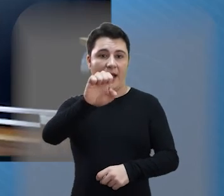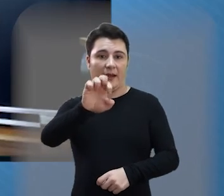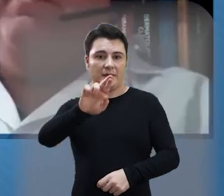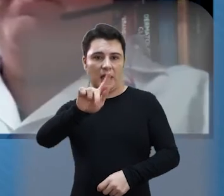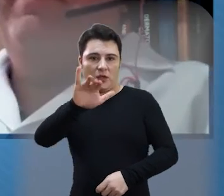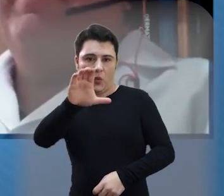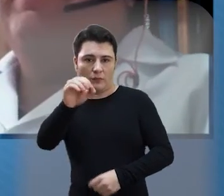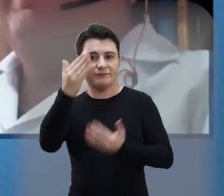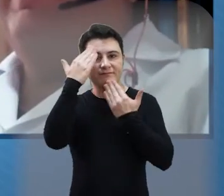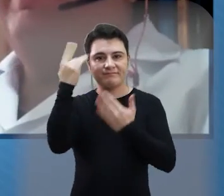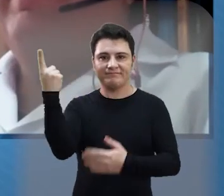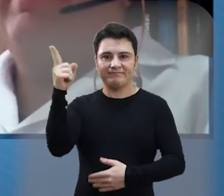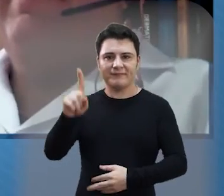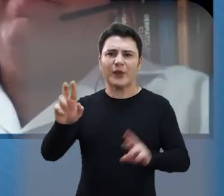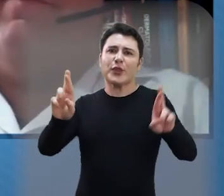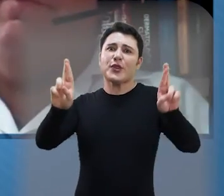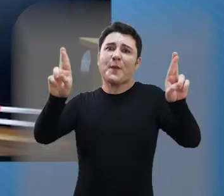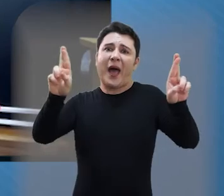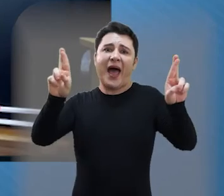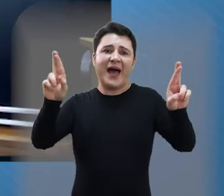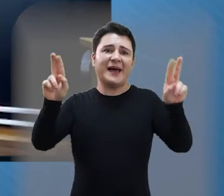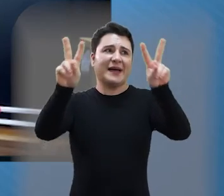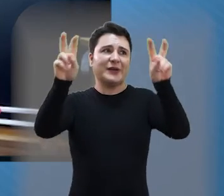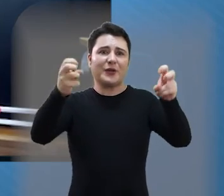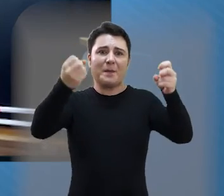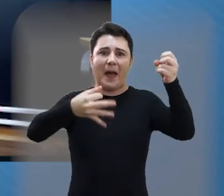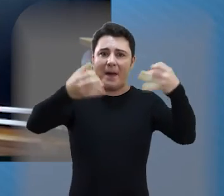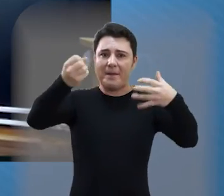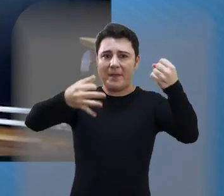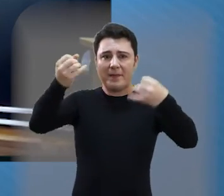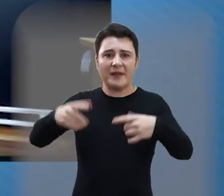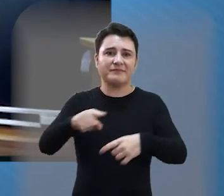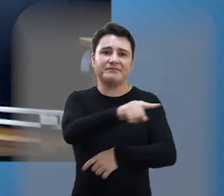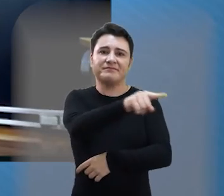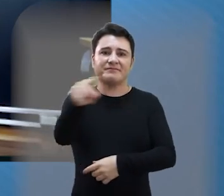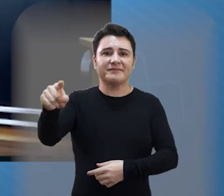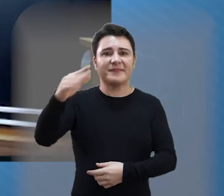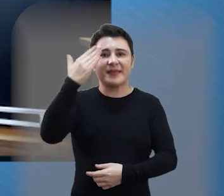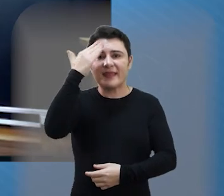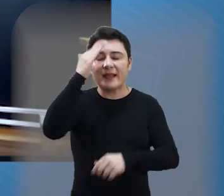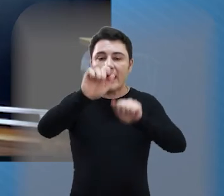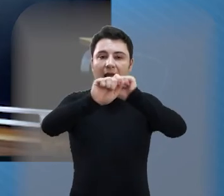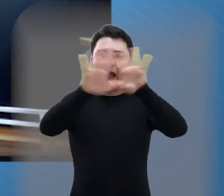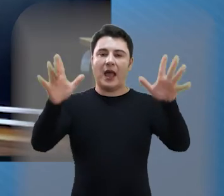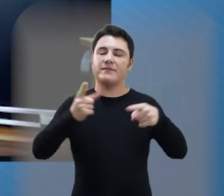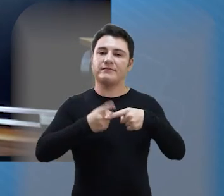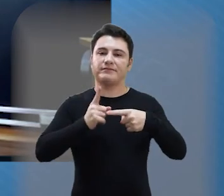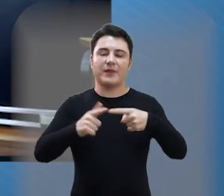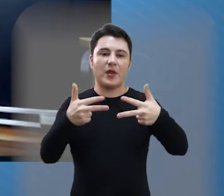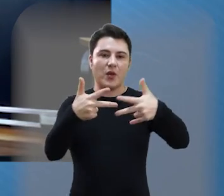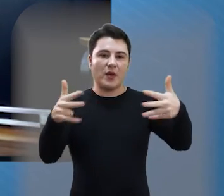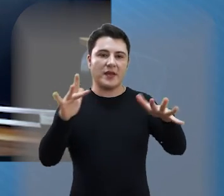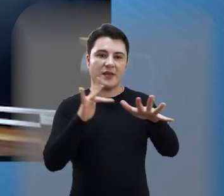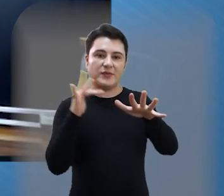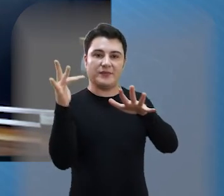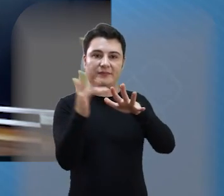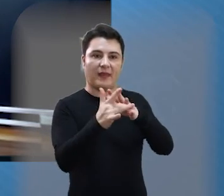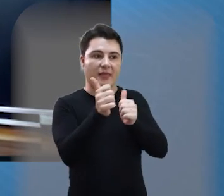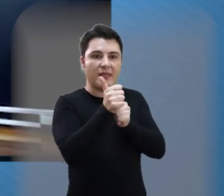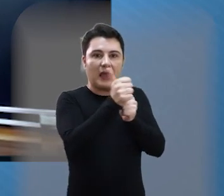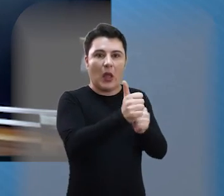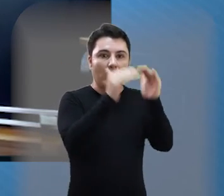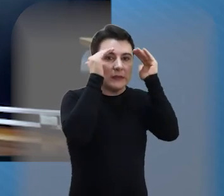muito obrigada pela sua participação aqui hoje. Eu espero que a gente tenha esclarecido as pessoas que se aventuram nessas dicas e